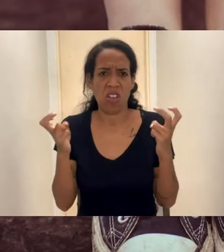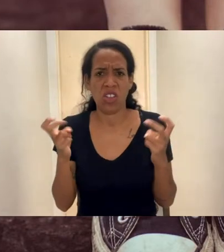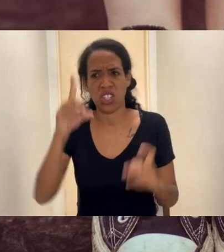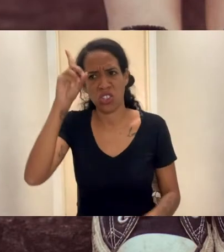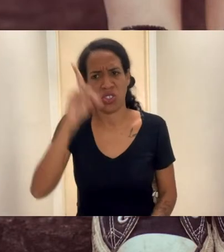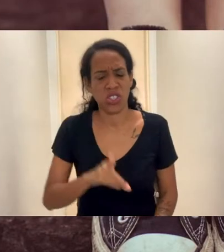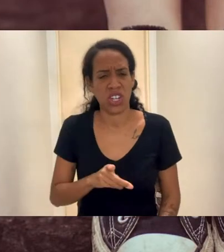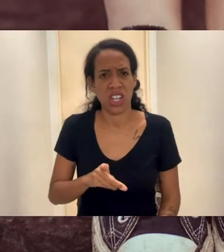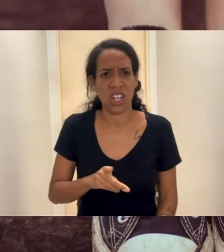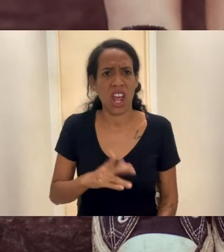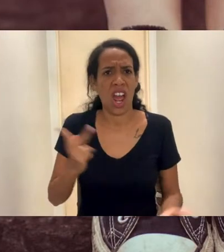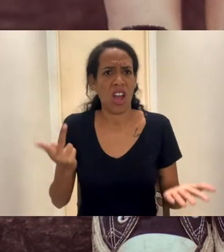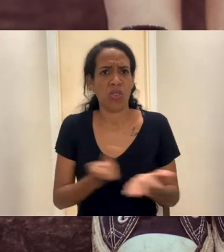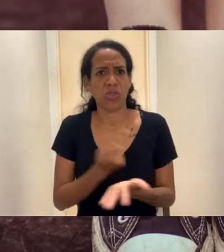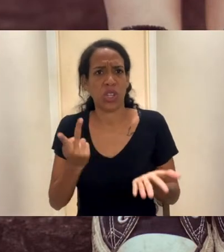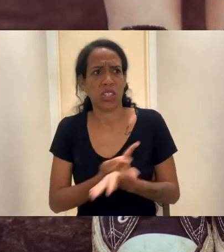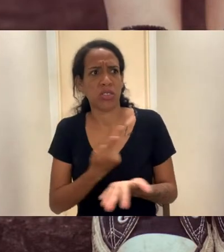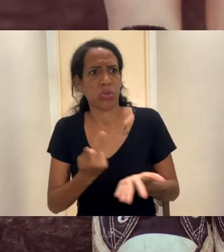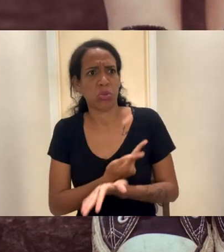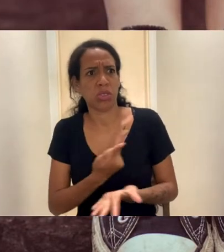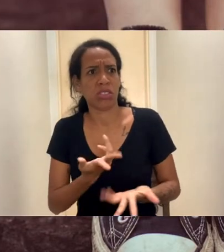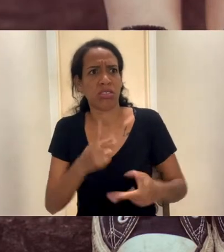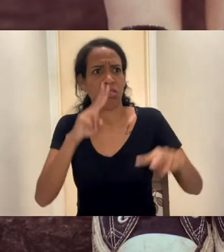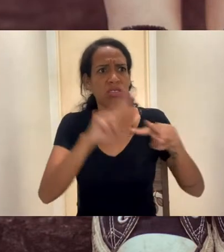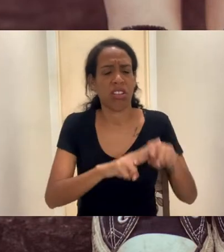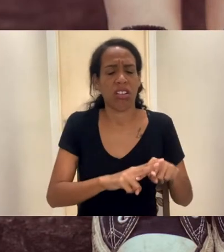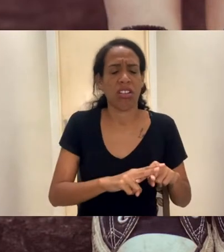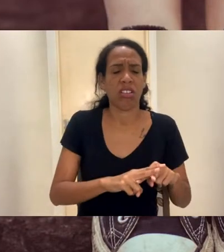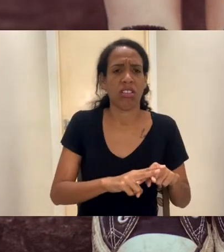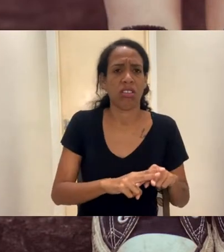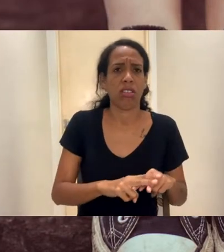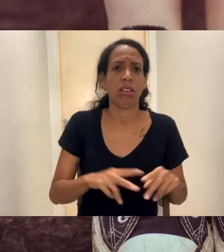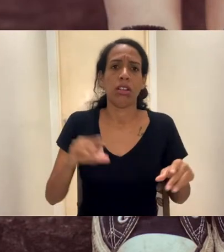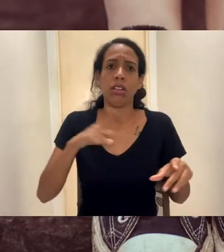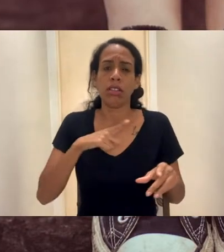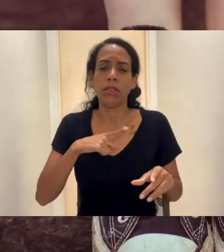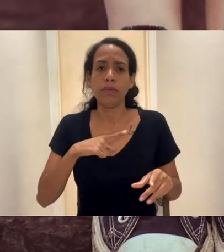direitos que acontecem nas unidades de socioeducação, né? E